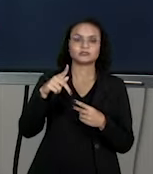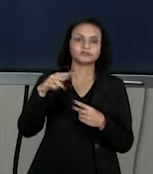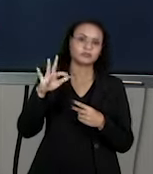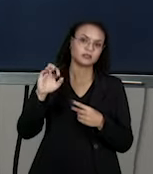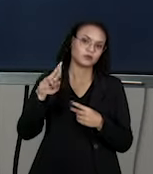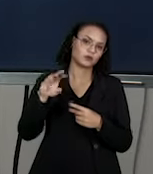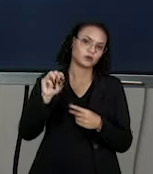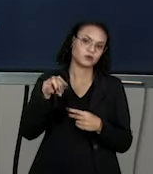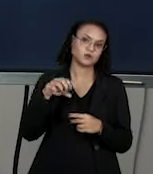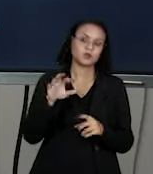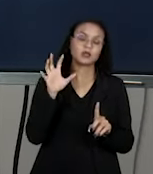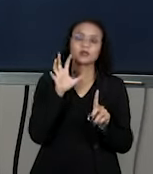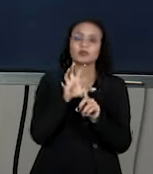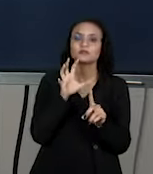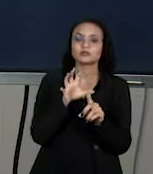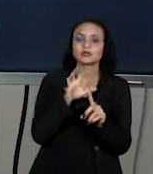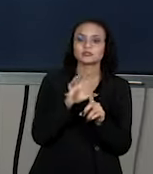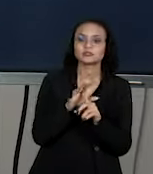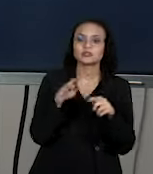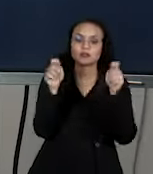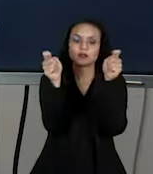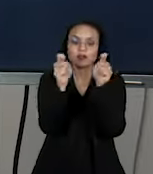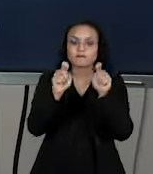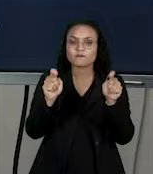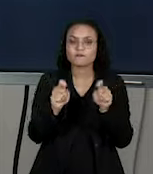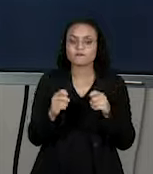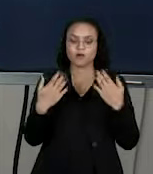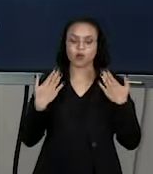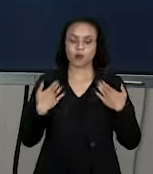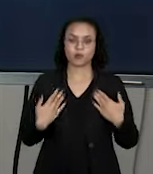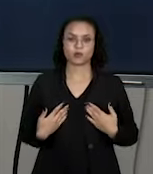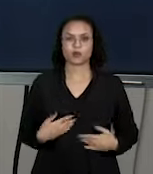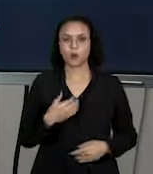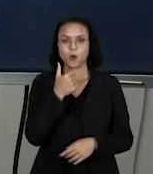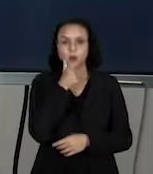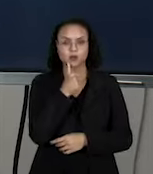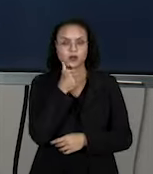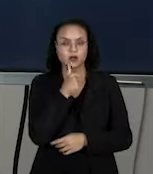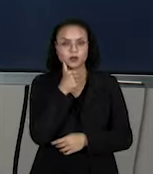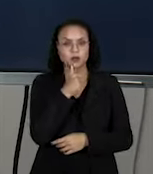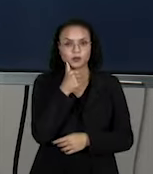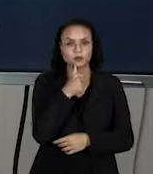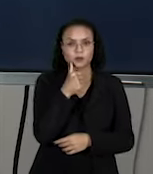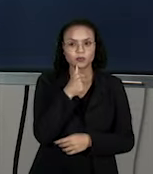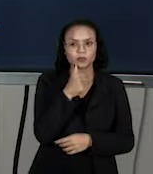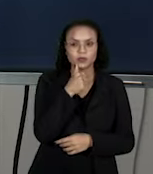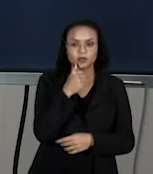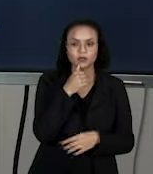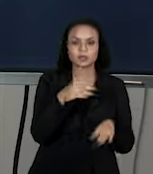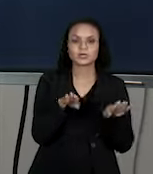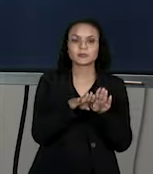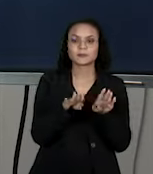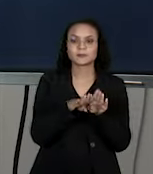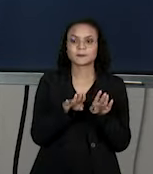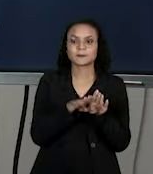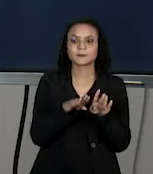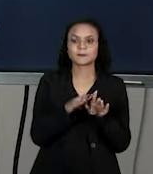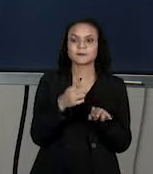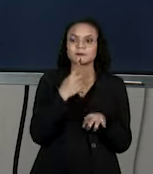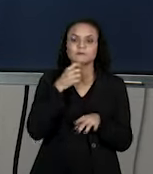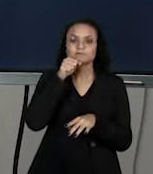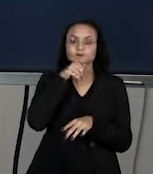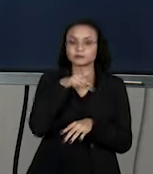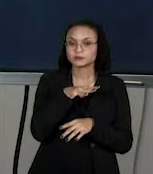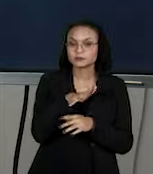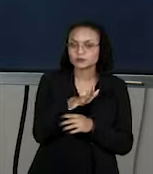quadril, o ciclo, regula o ciclo menstrual, a progesterona, né, que está ali ligado também com a